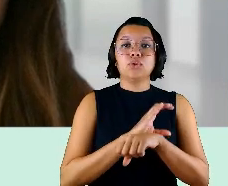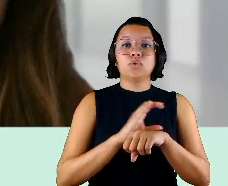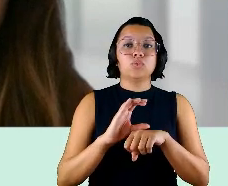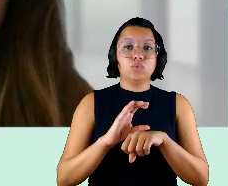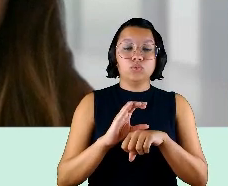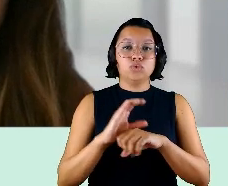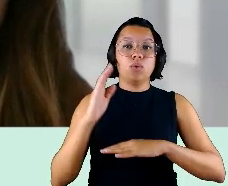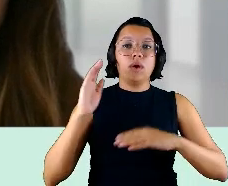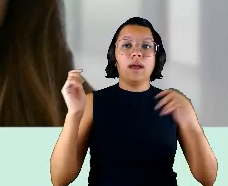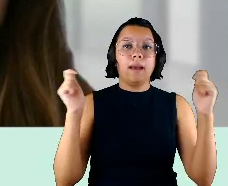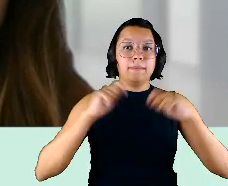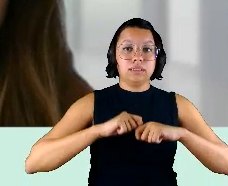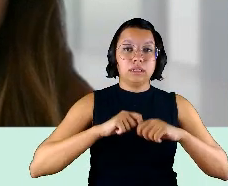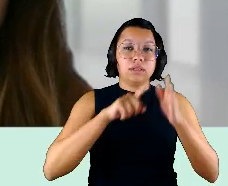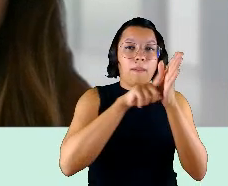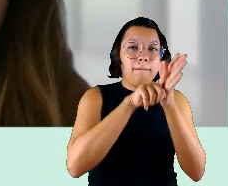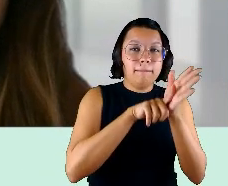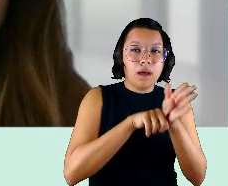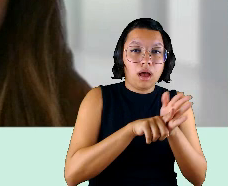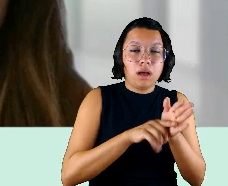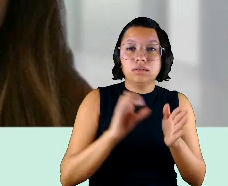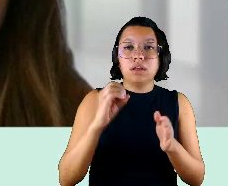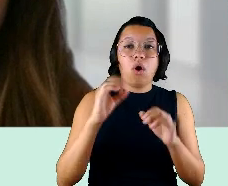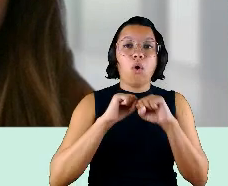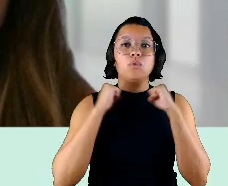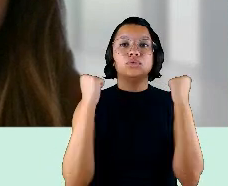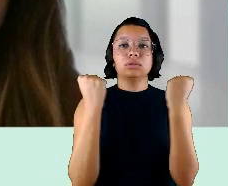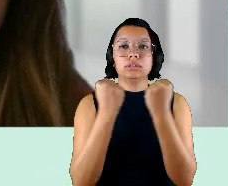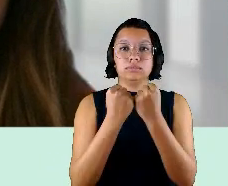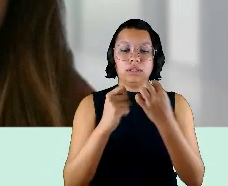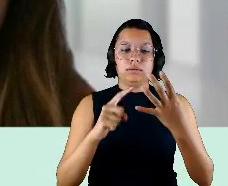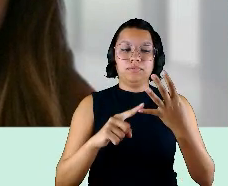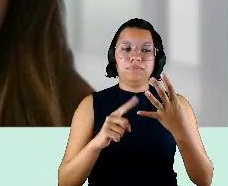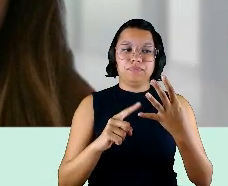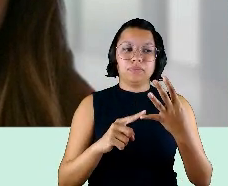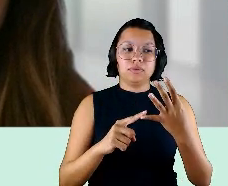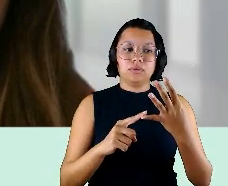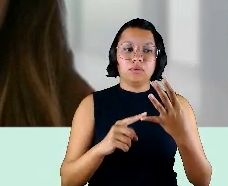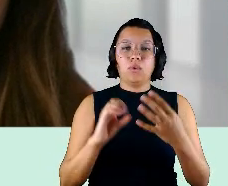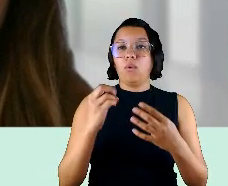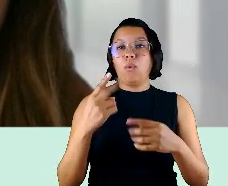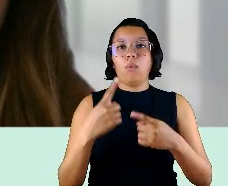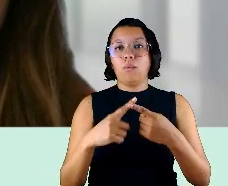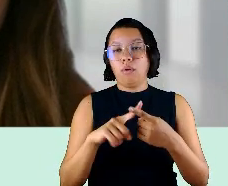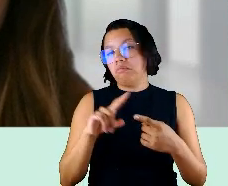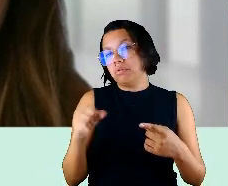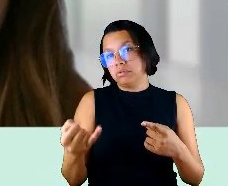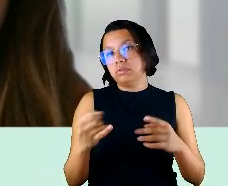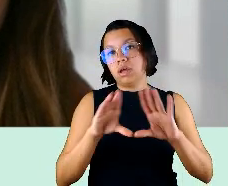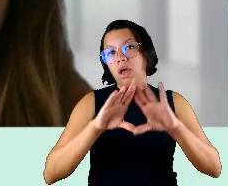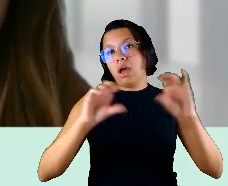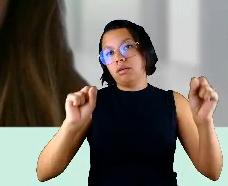pesquisas ou seminários, e por conveniência e oportunidade do tribunal.